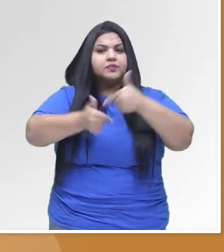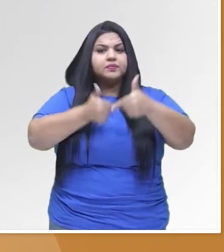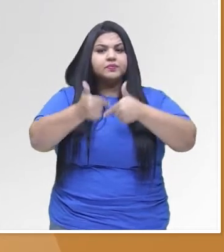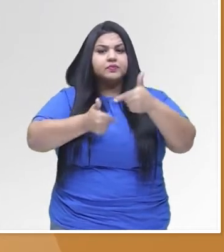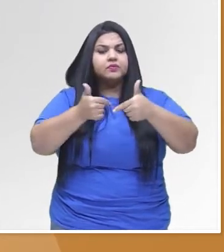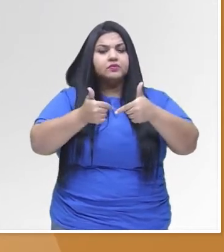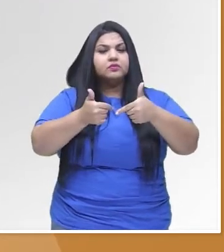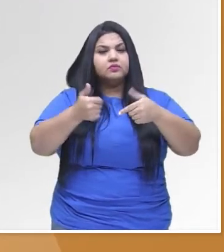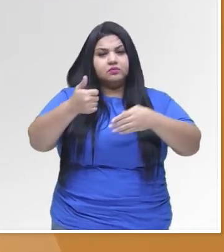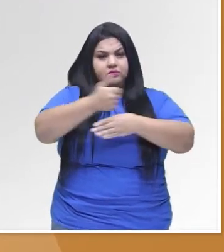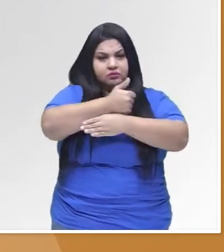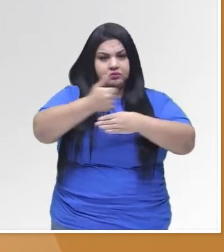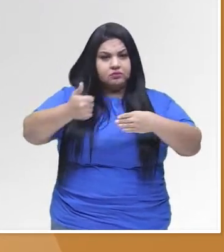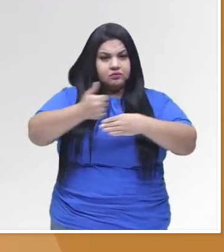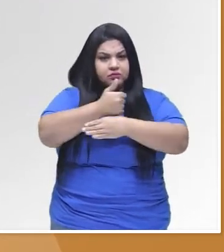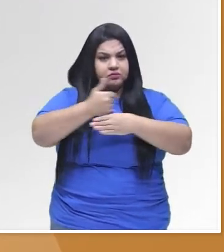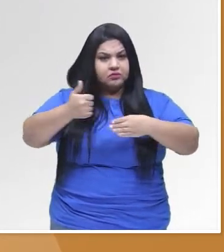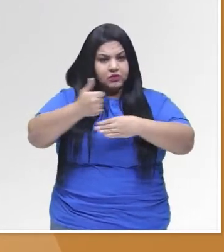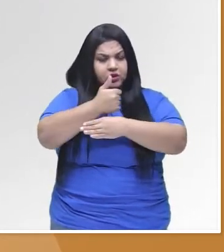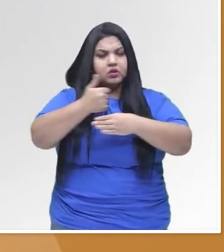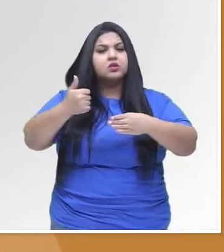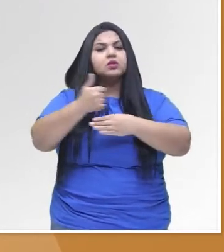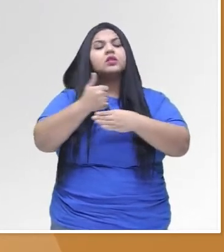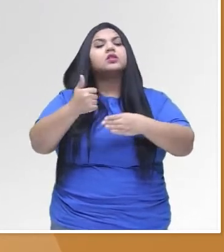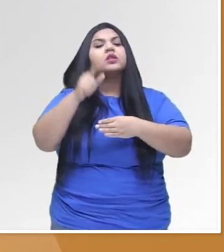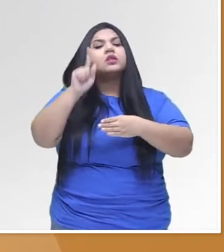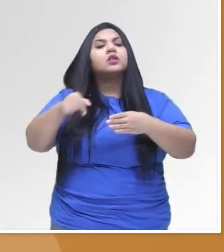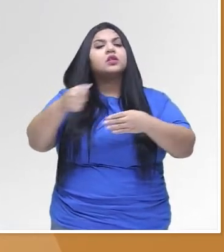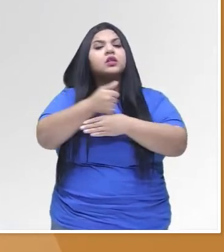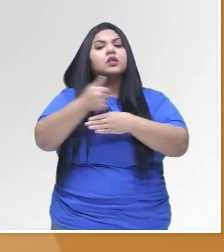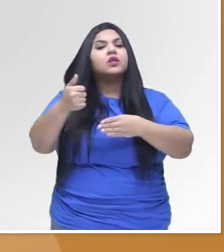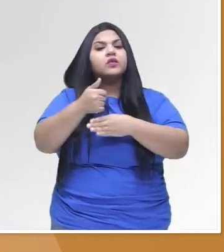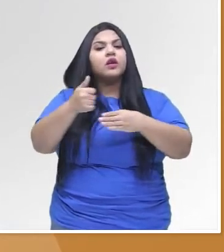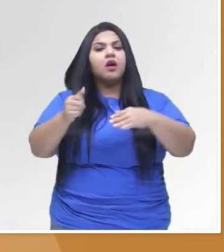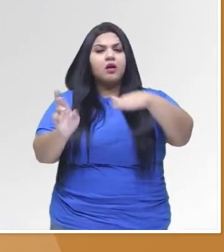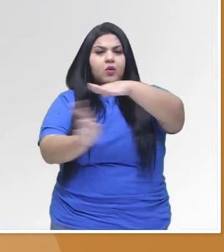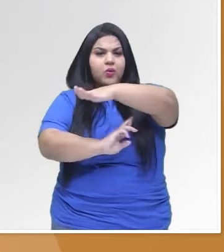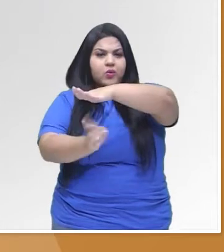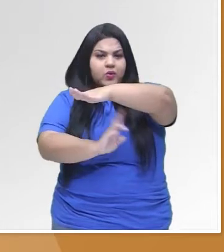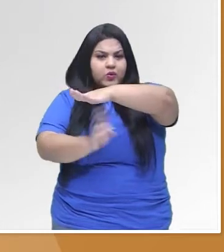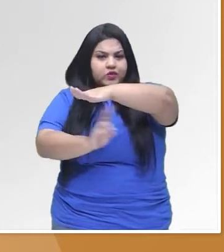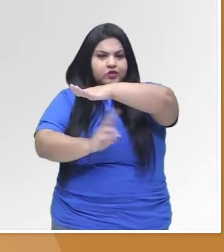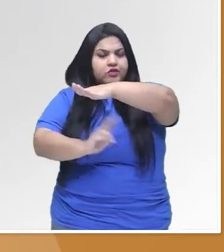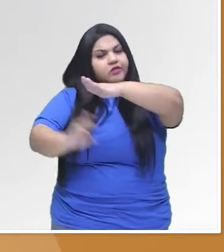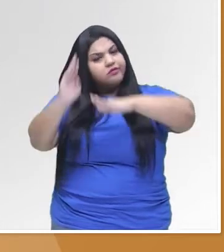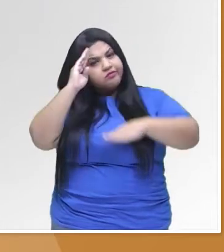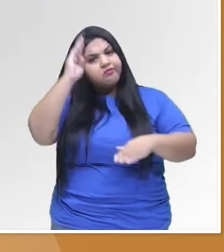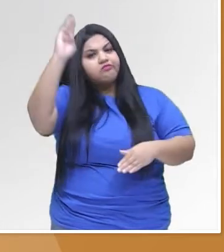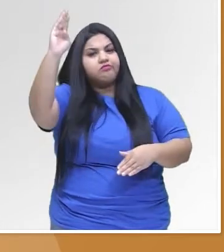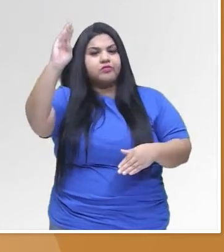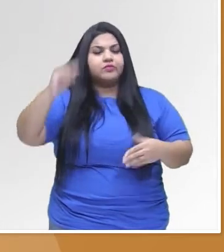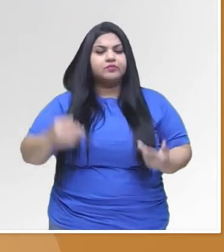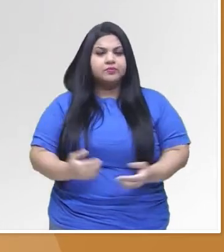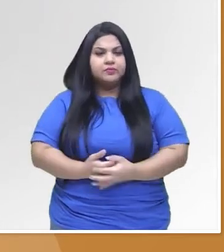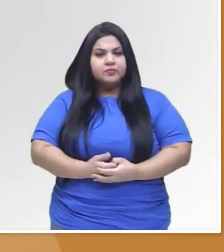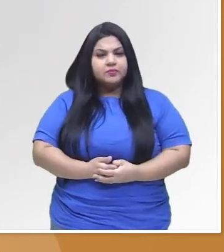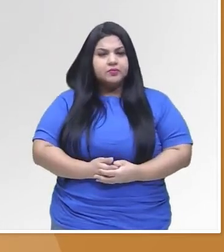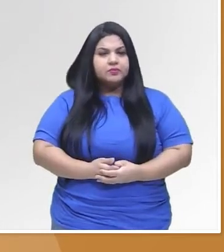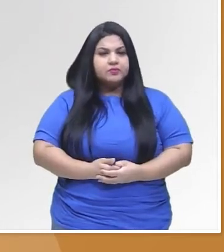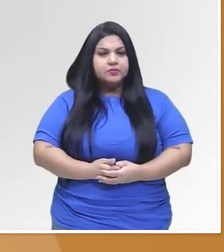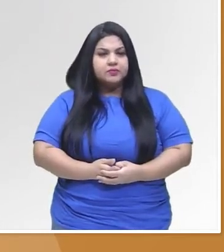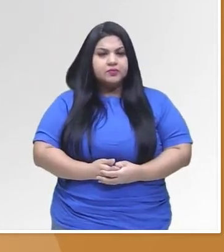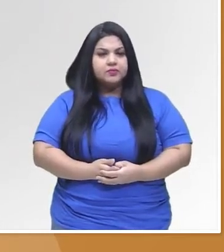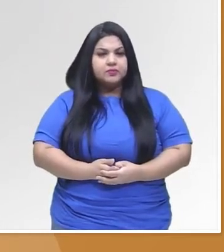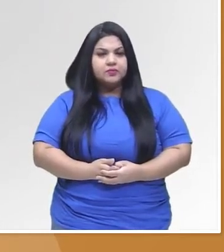de transportes ali na região Centro-Sul é o transporte rodoviário, tá? Rodoviário,